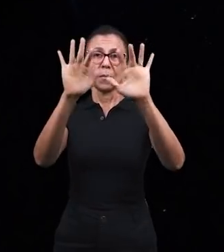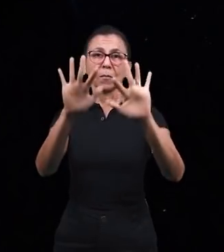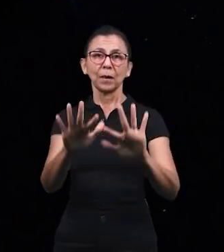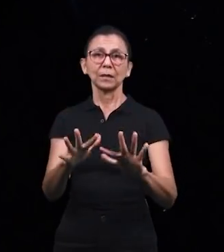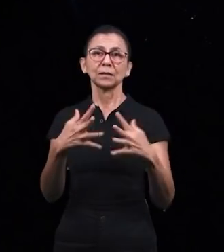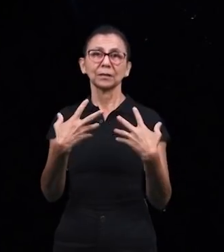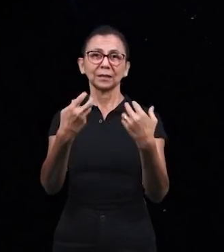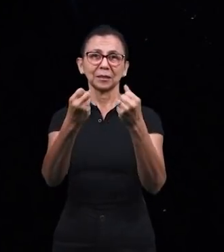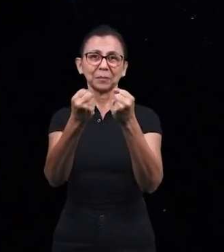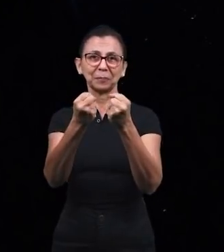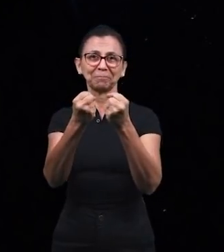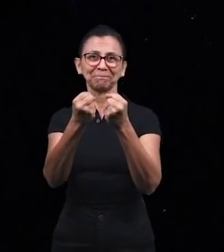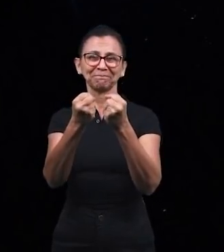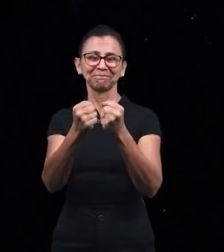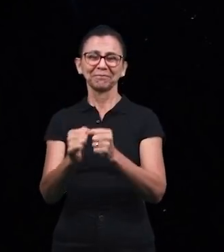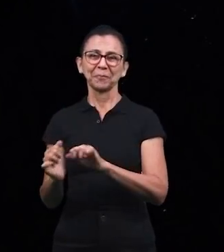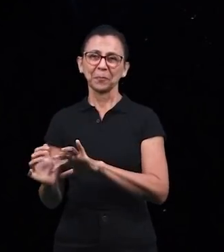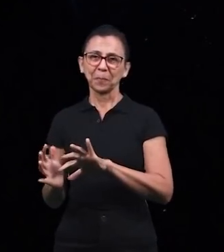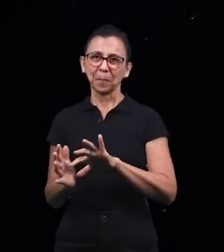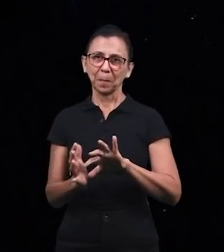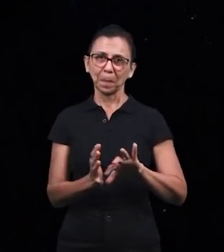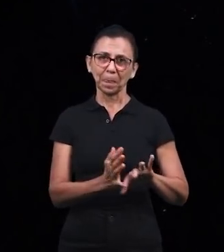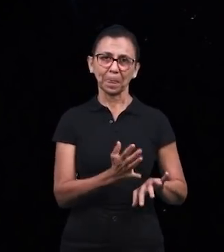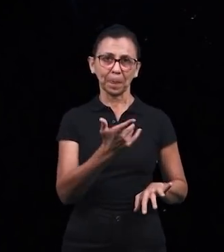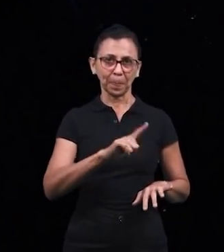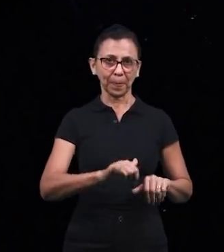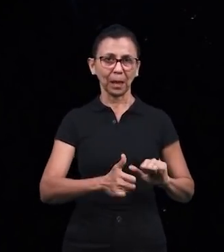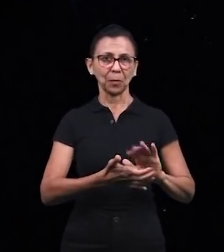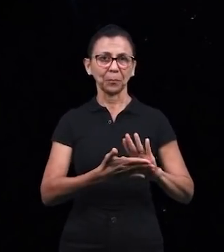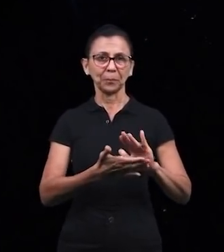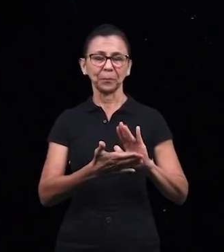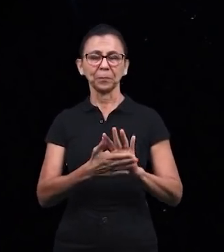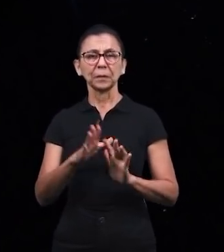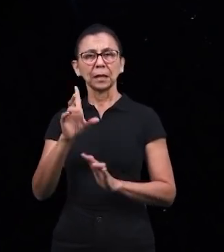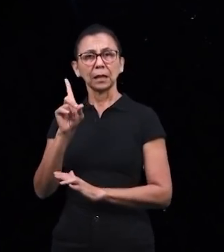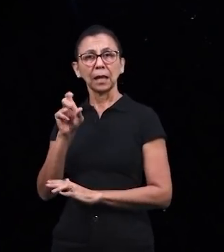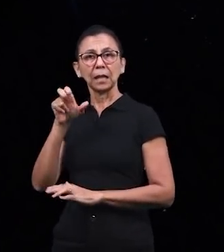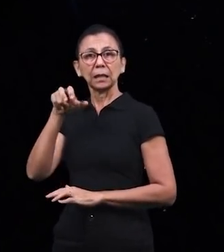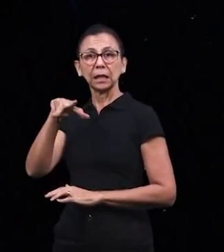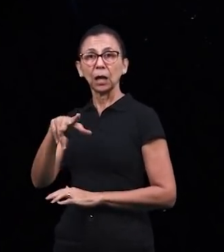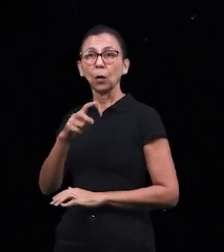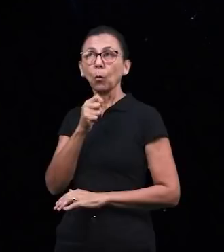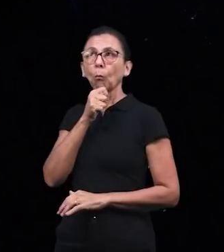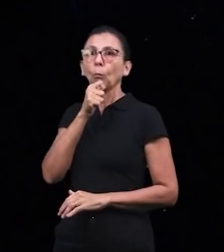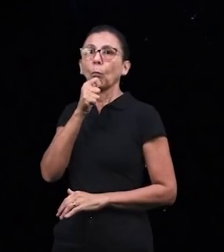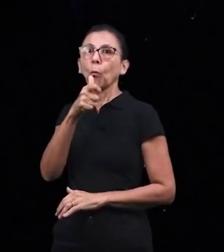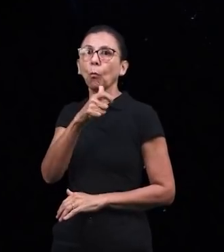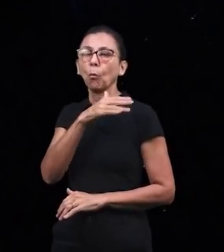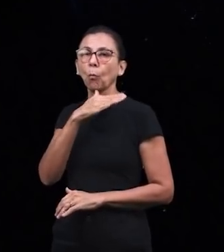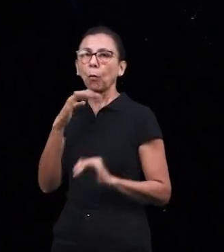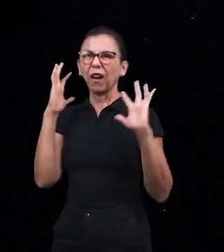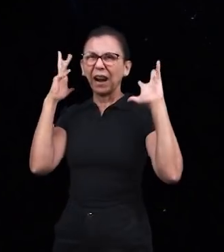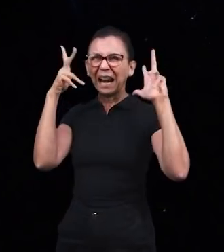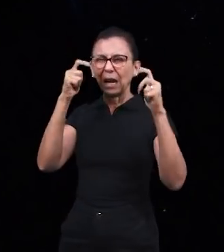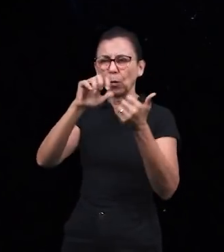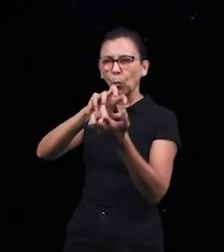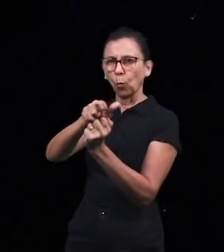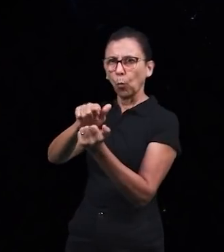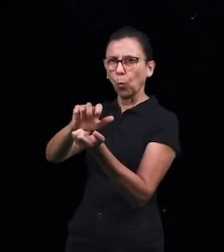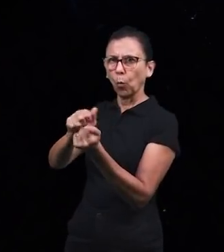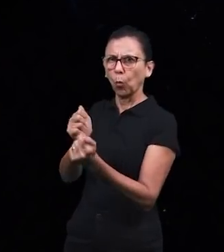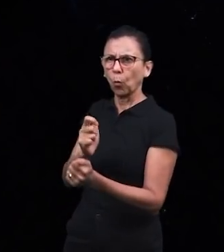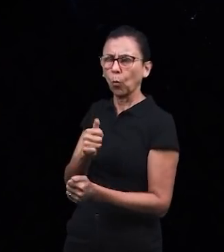Salvador. Daniel. A paz do Senhor Jesus. Dentro de 5 minutos, daremos início a um culto da